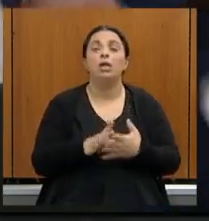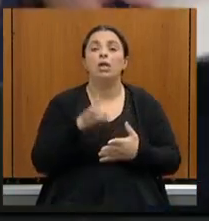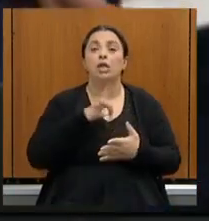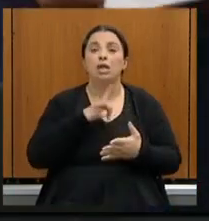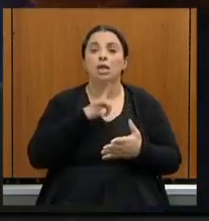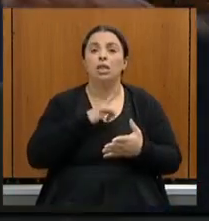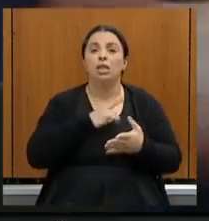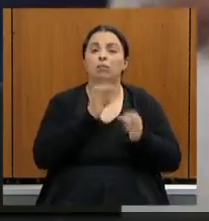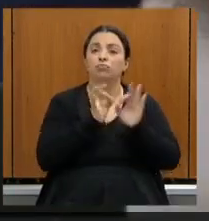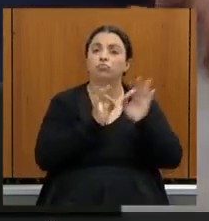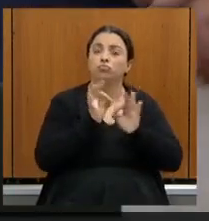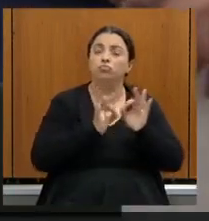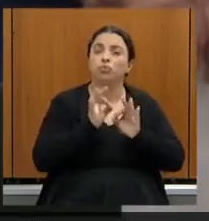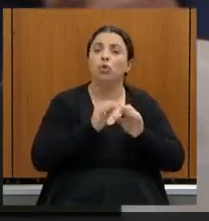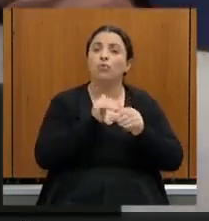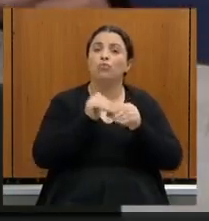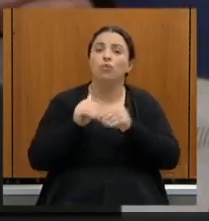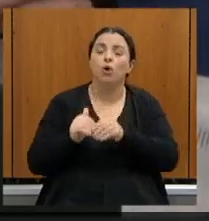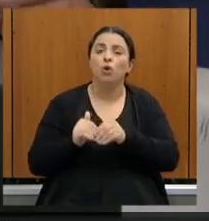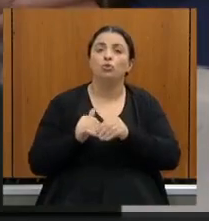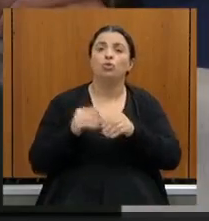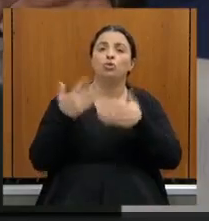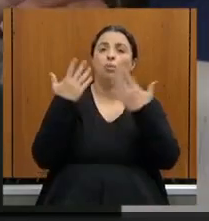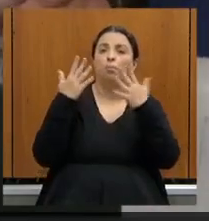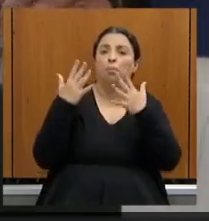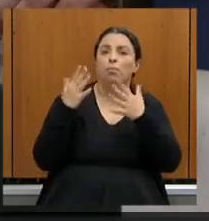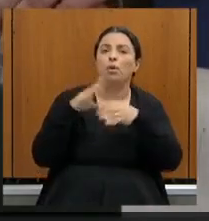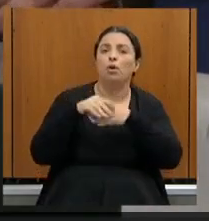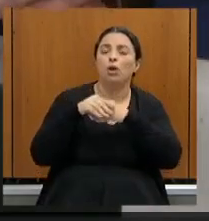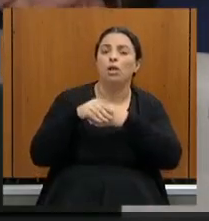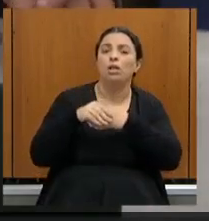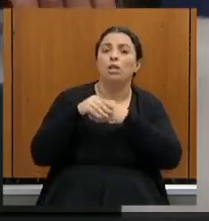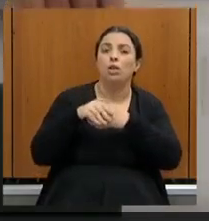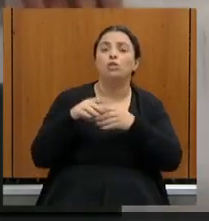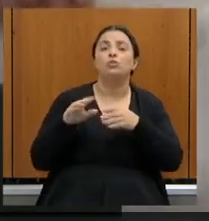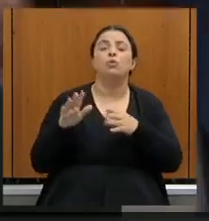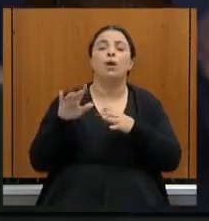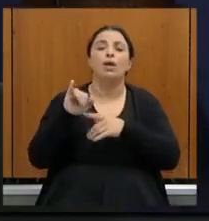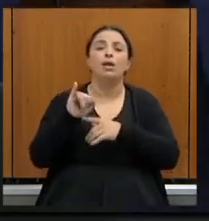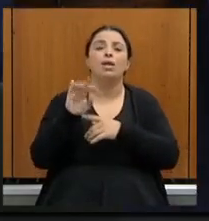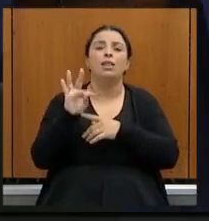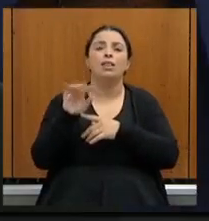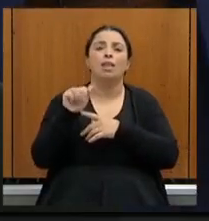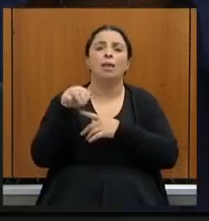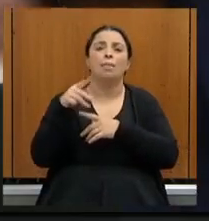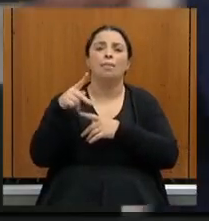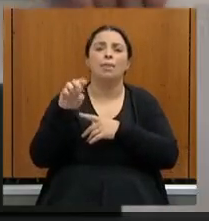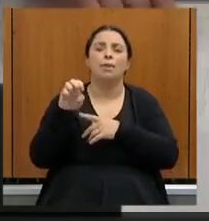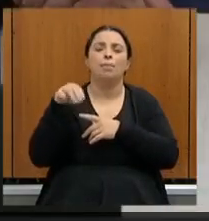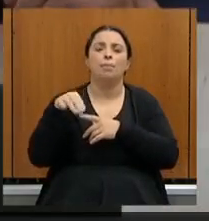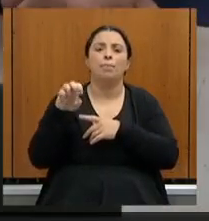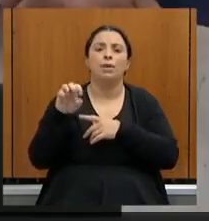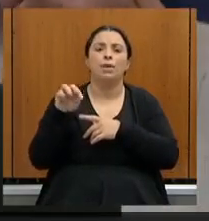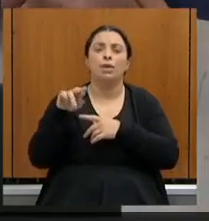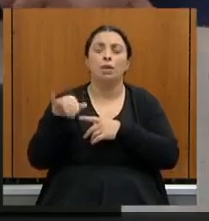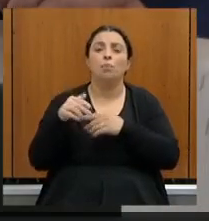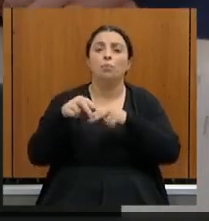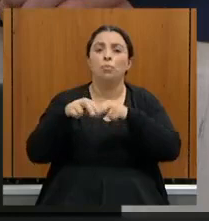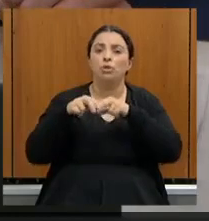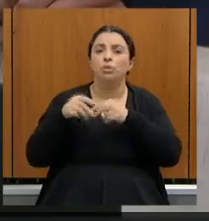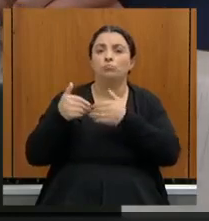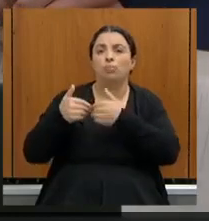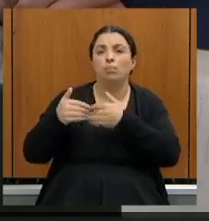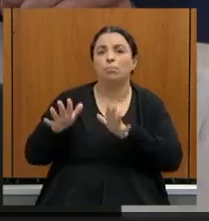o voto de congratulações com a Itapemirim transportes aéreos pelo início das operações do